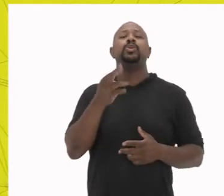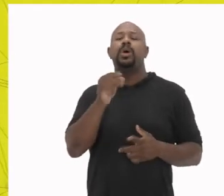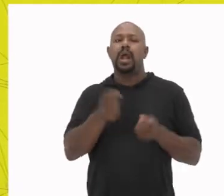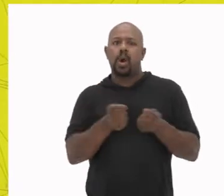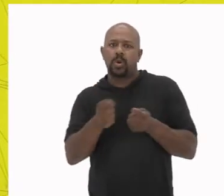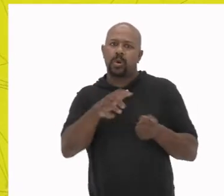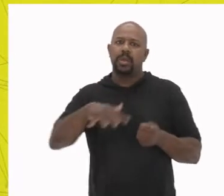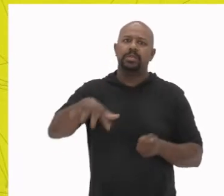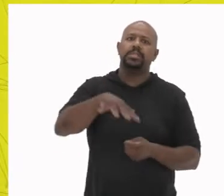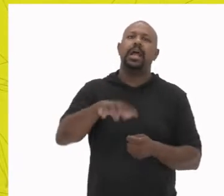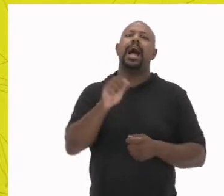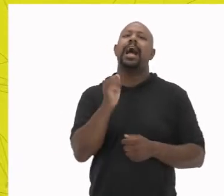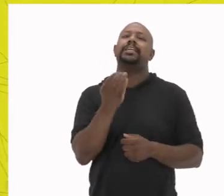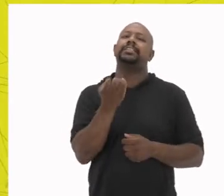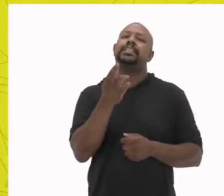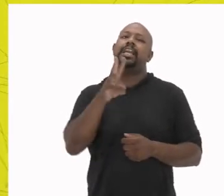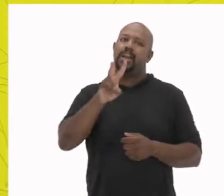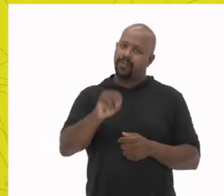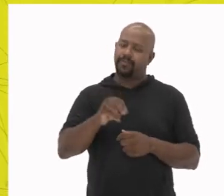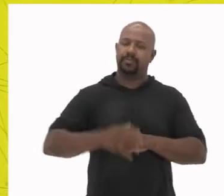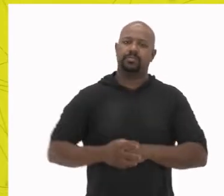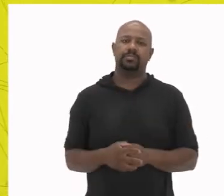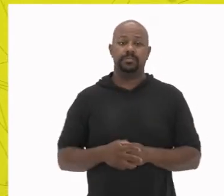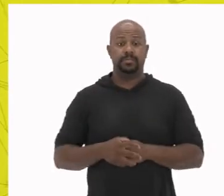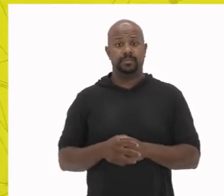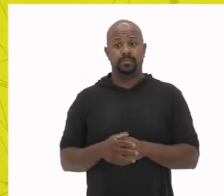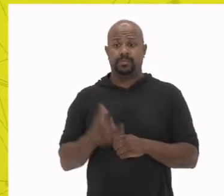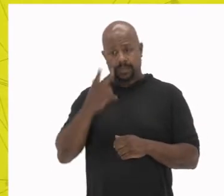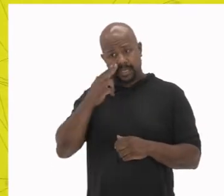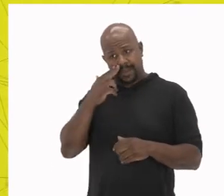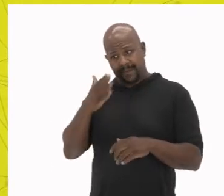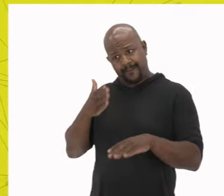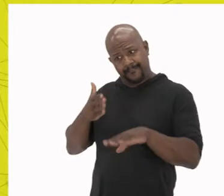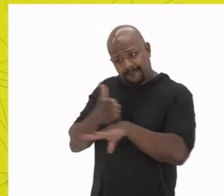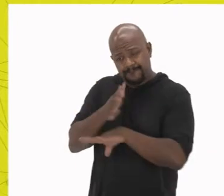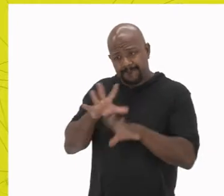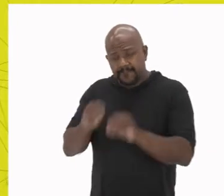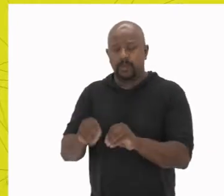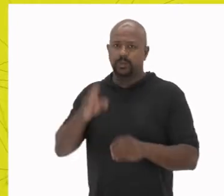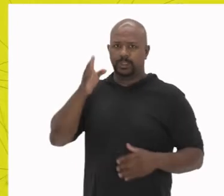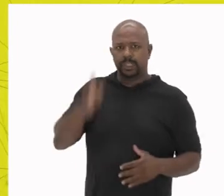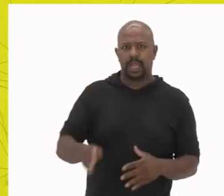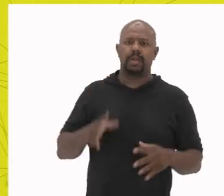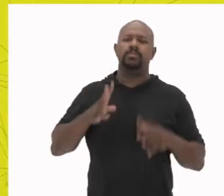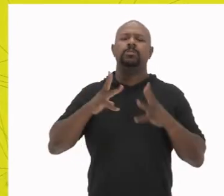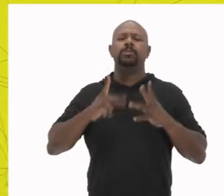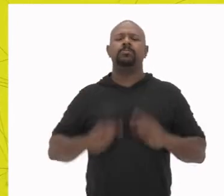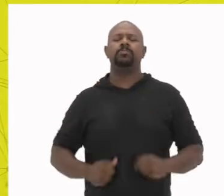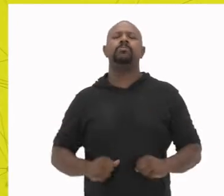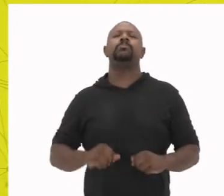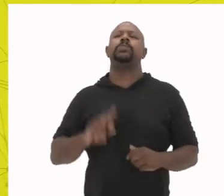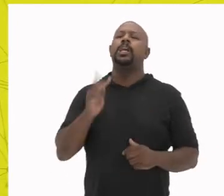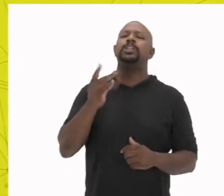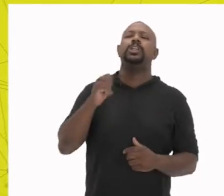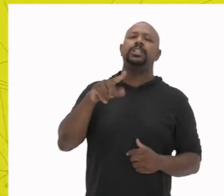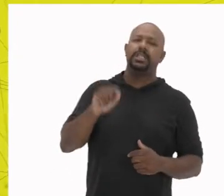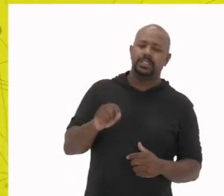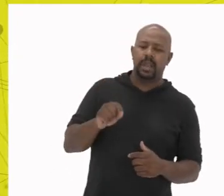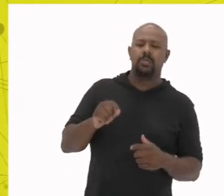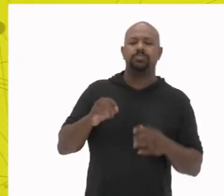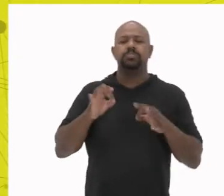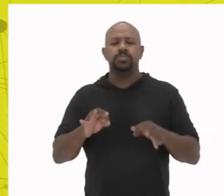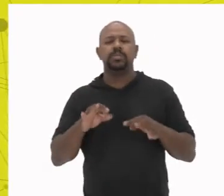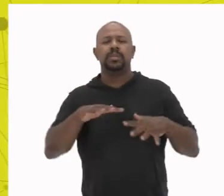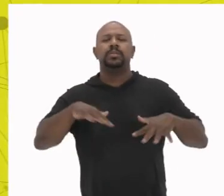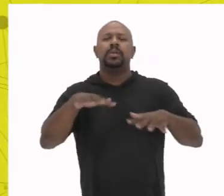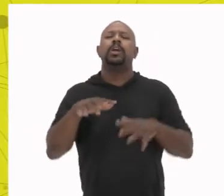monitoramento e controle do estado de conservação do acervo, intervenções diretas como a higienização,